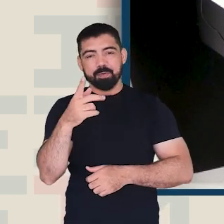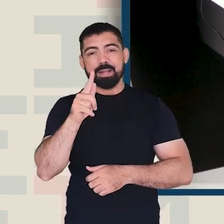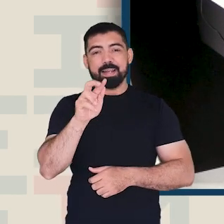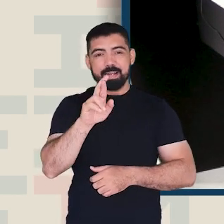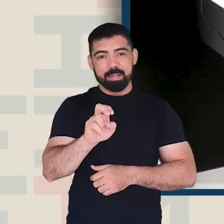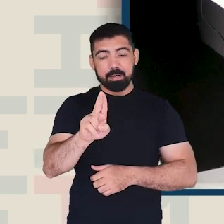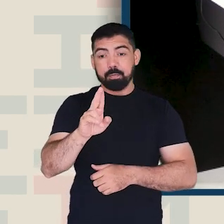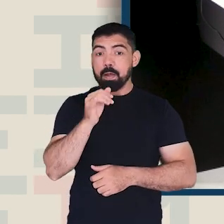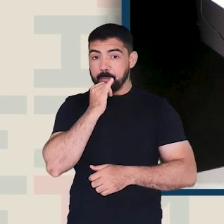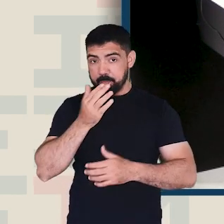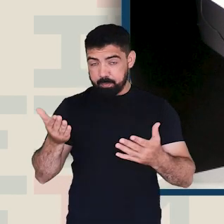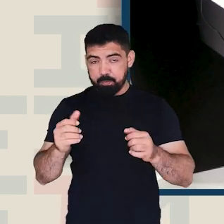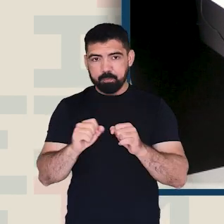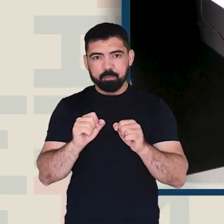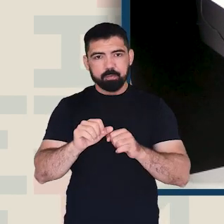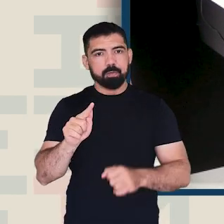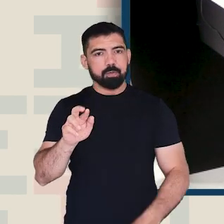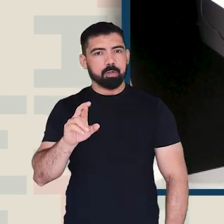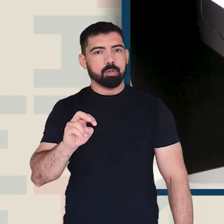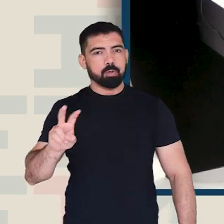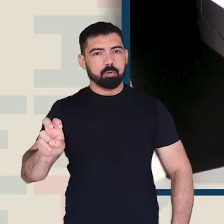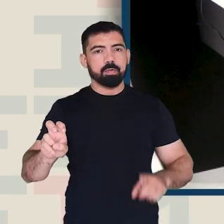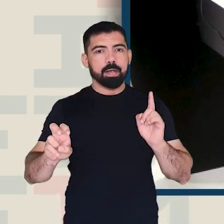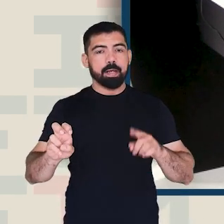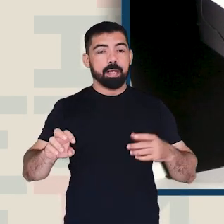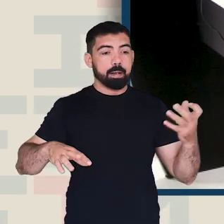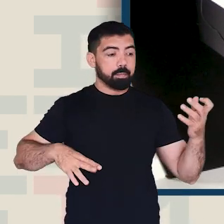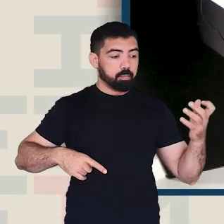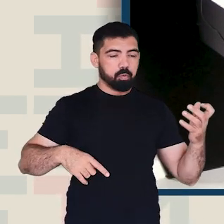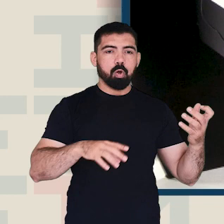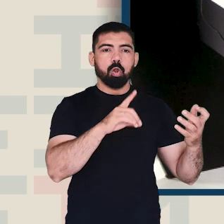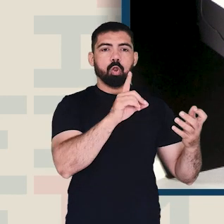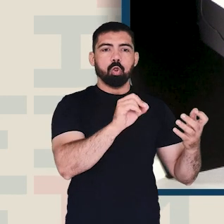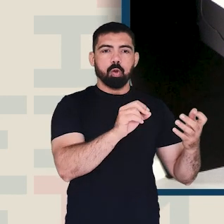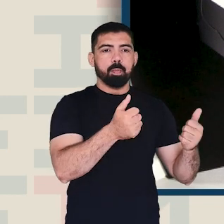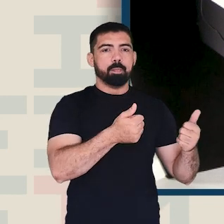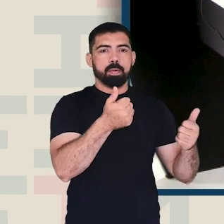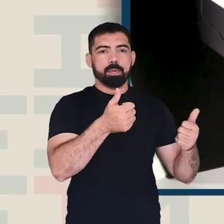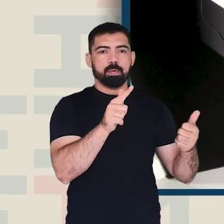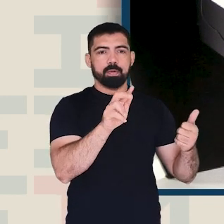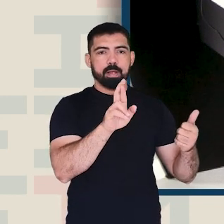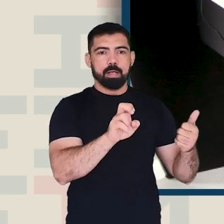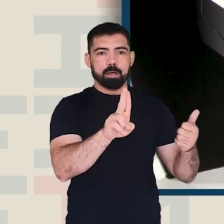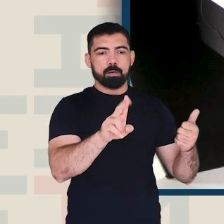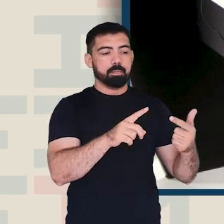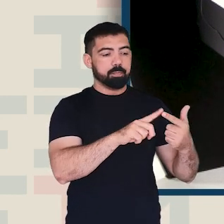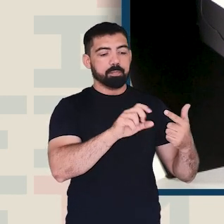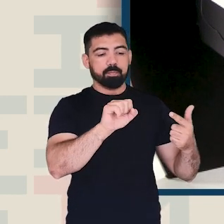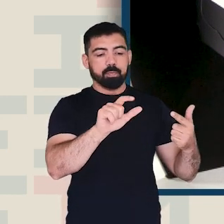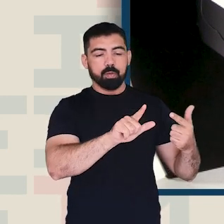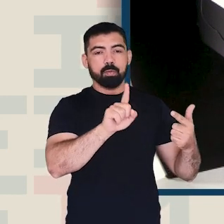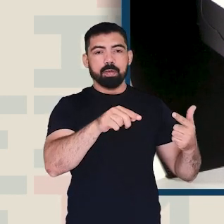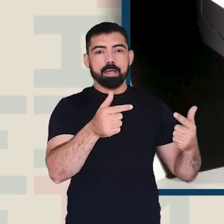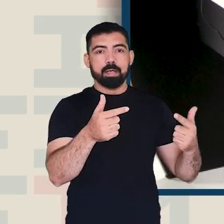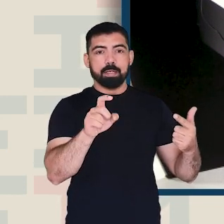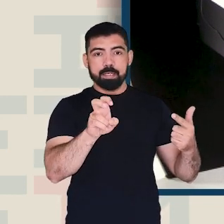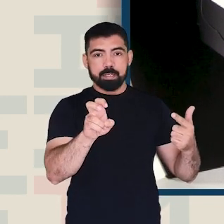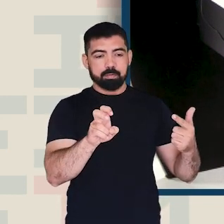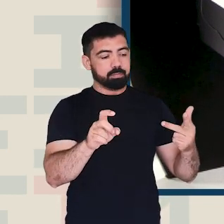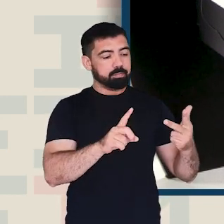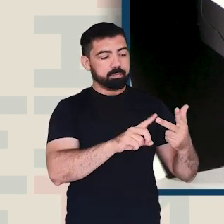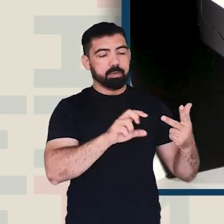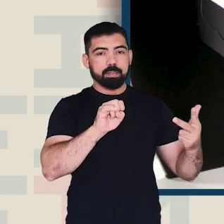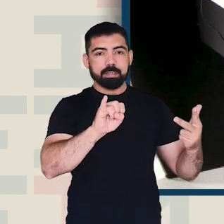O groove que eu usei agora é o Dó, que é o primeiro grau, o Sol, que é o quinto grau, o Si bemol, que é o sétimo